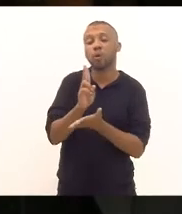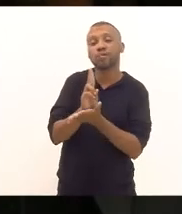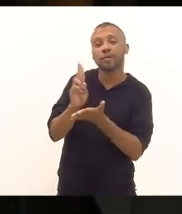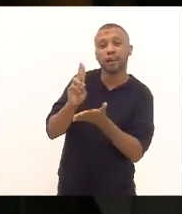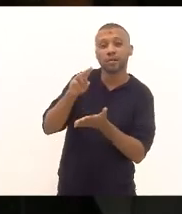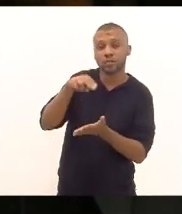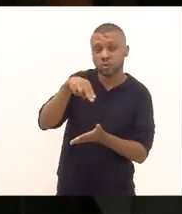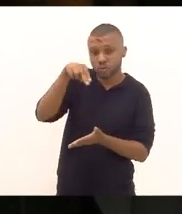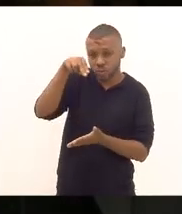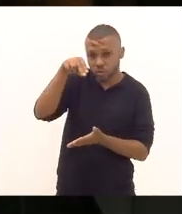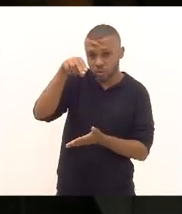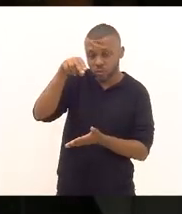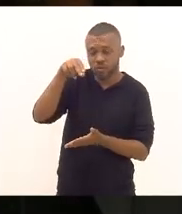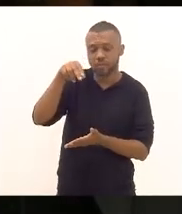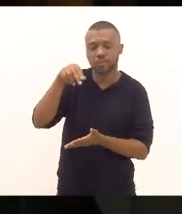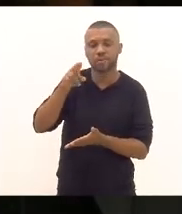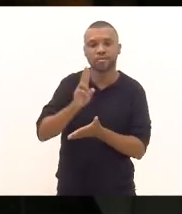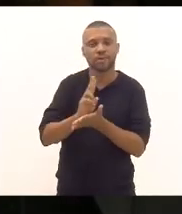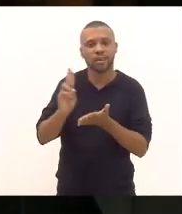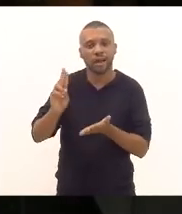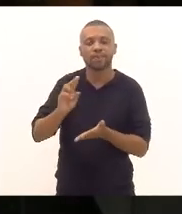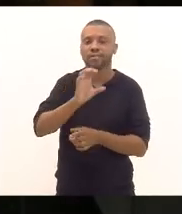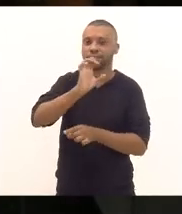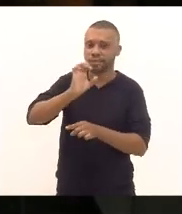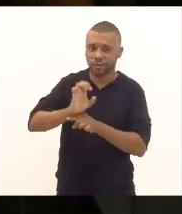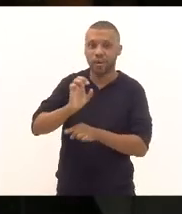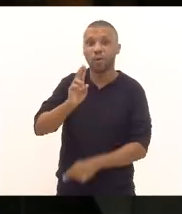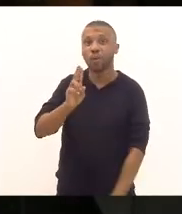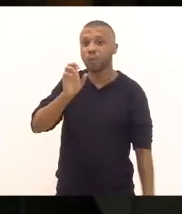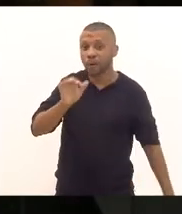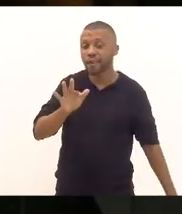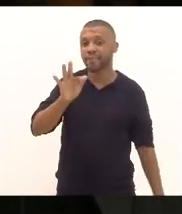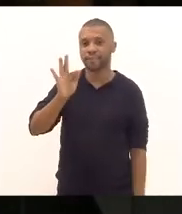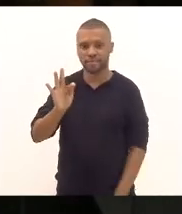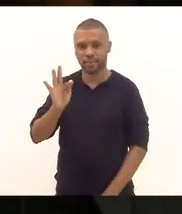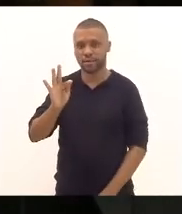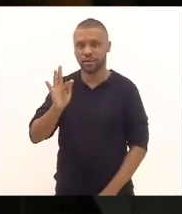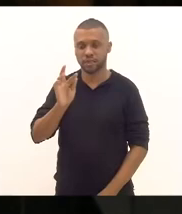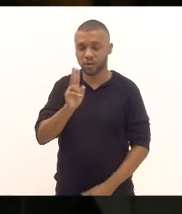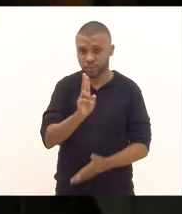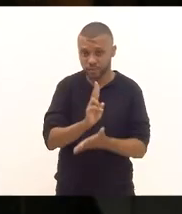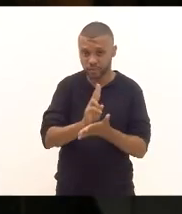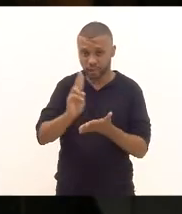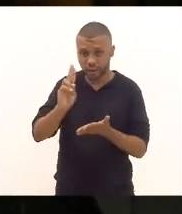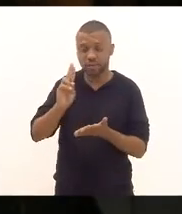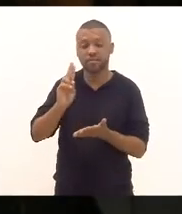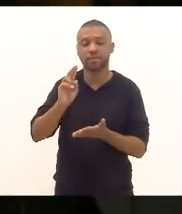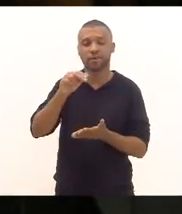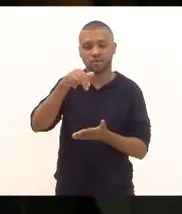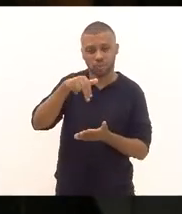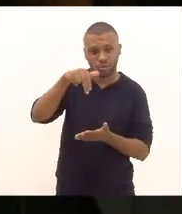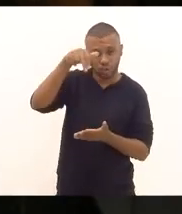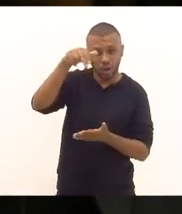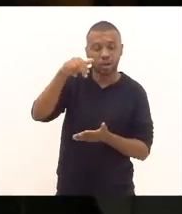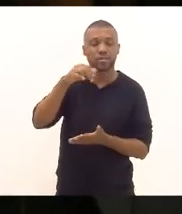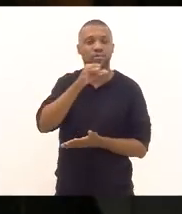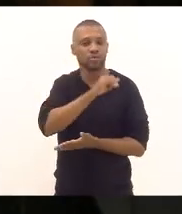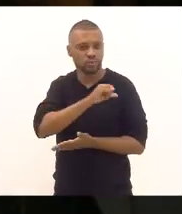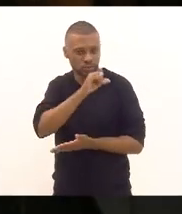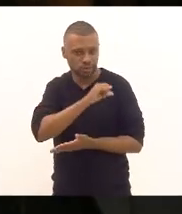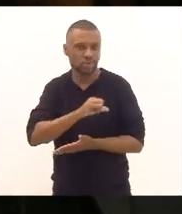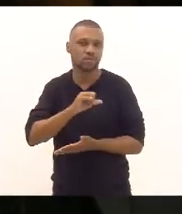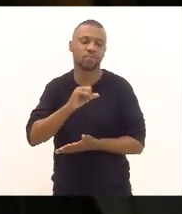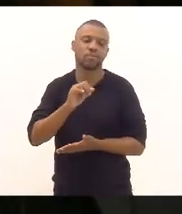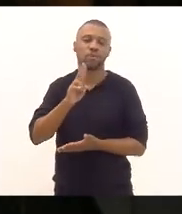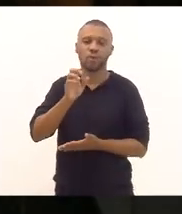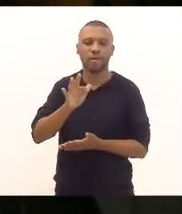do Norte Fluminense Darcy Ribeiro o nosso F com quase 30 anos é uma jovem uma jovem